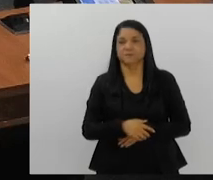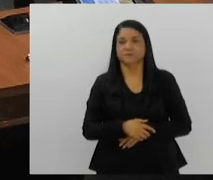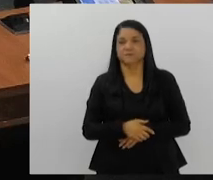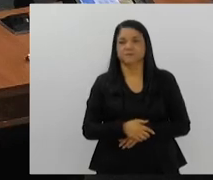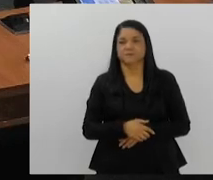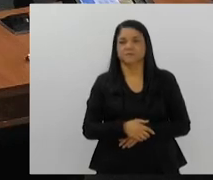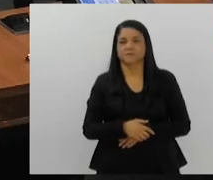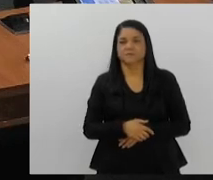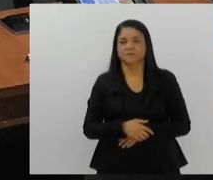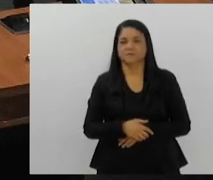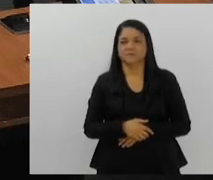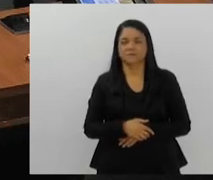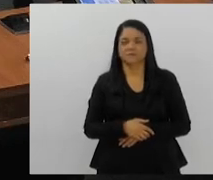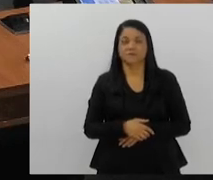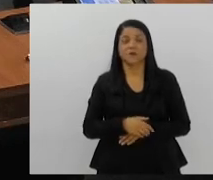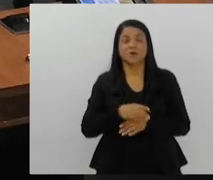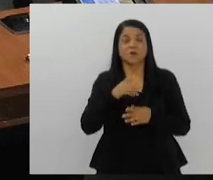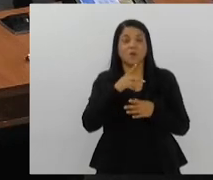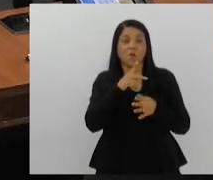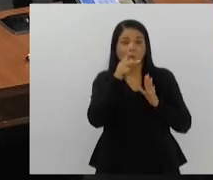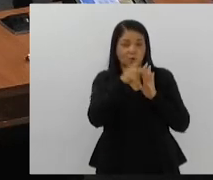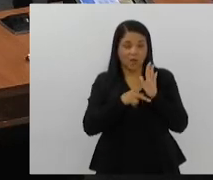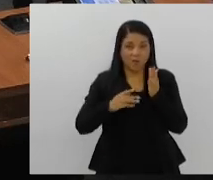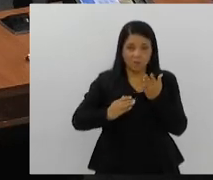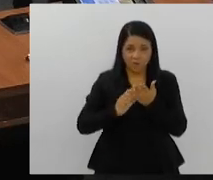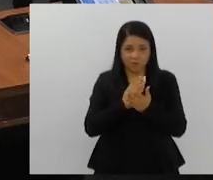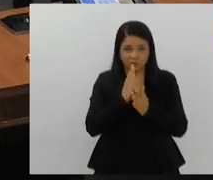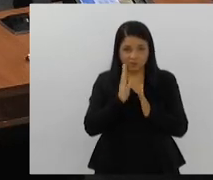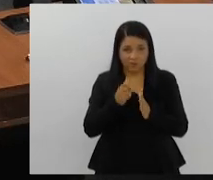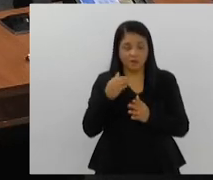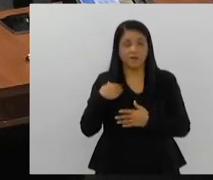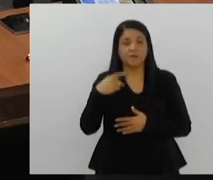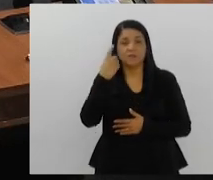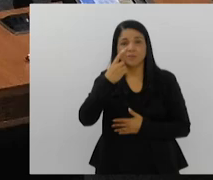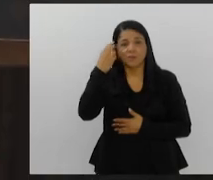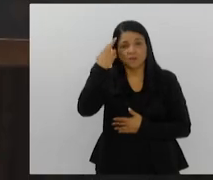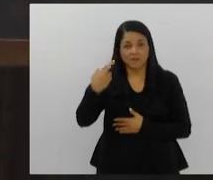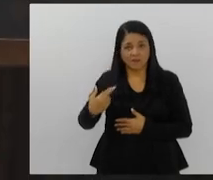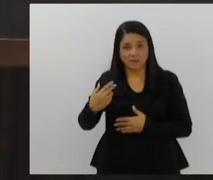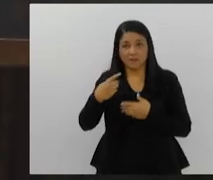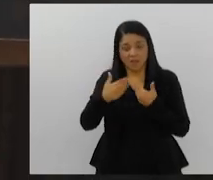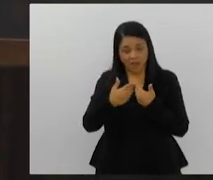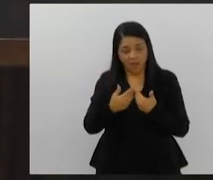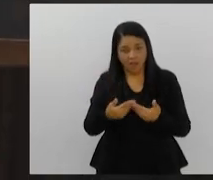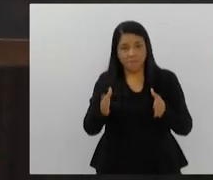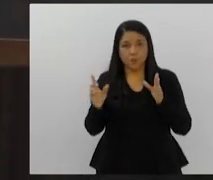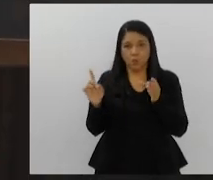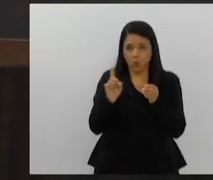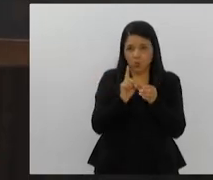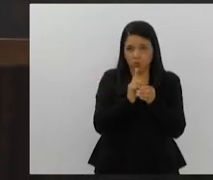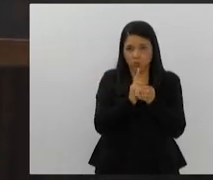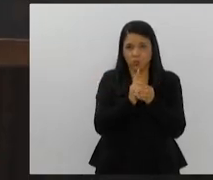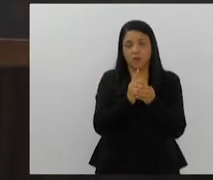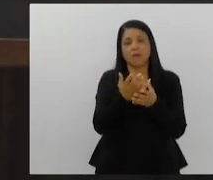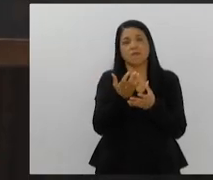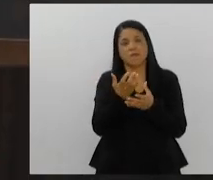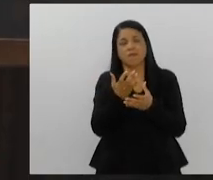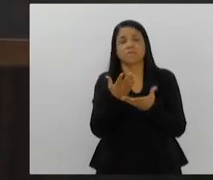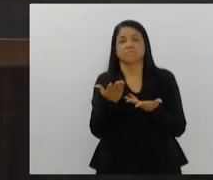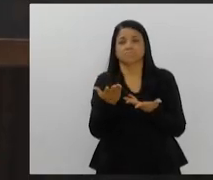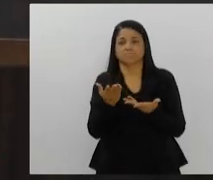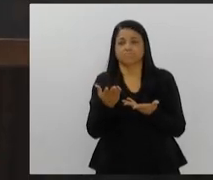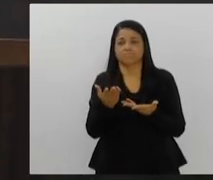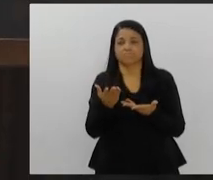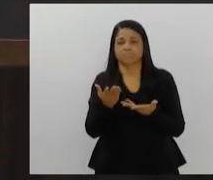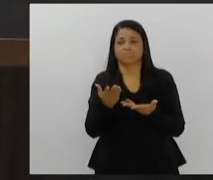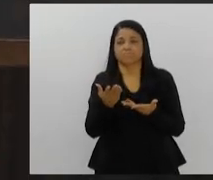O projeto já foi aprovado e a deputada Renata Souza abriu coautoria para quem quiser. Então,